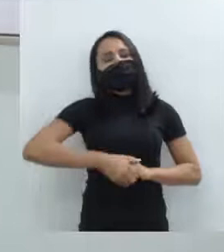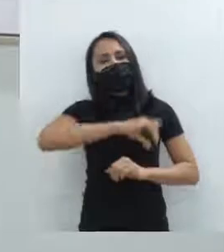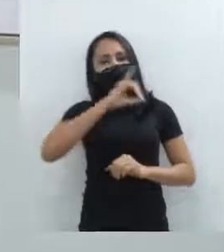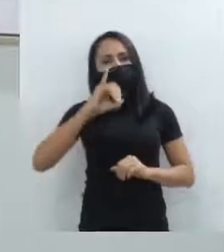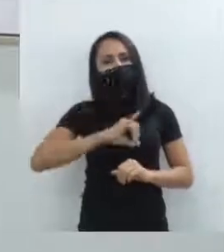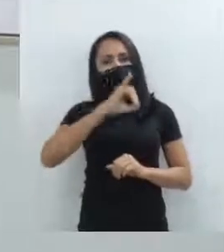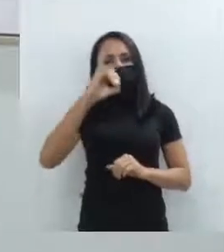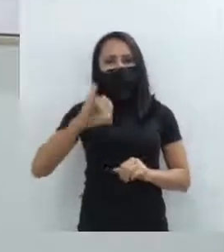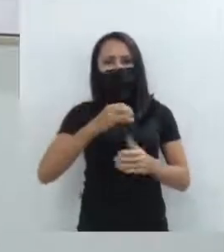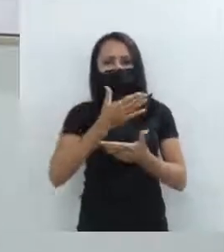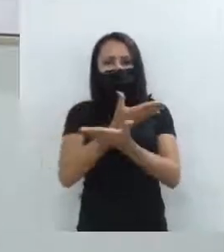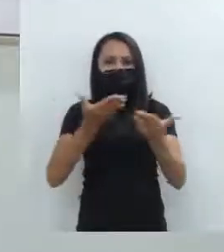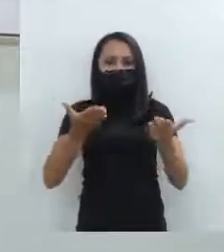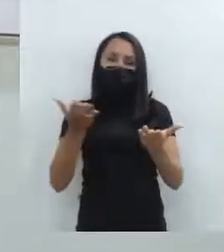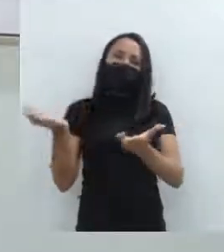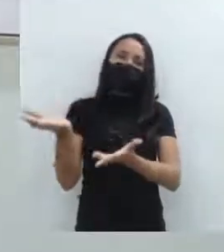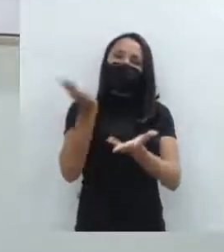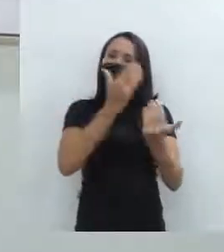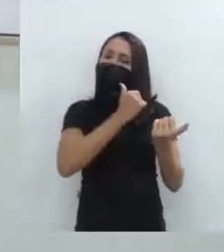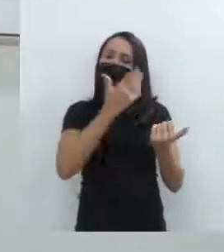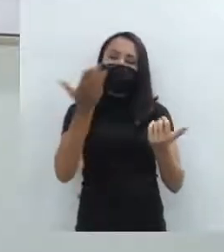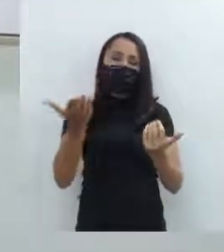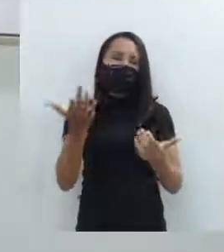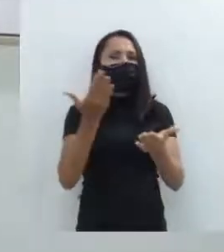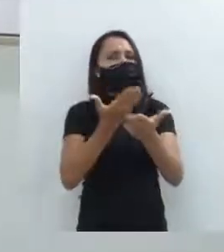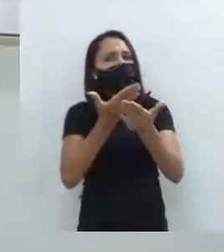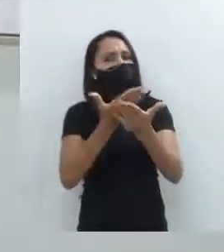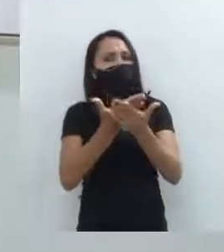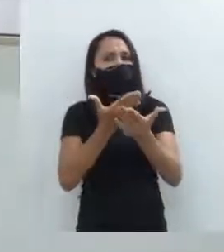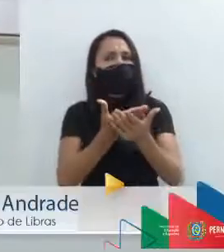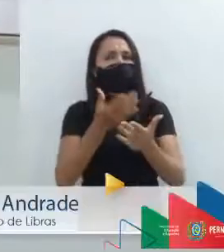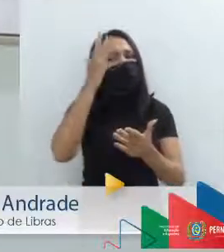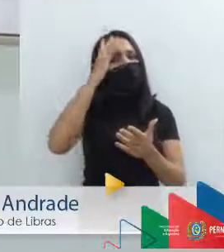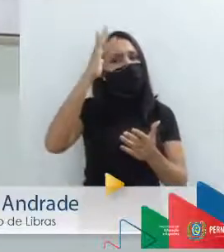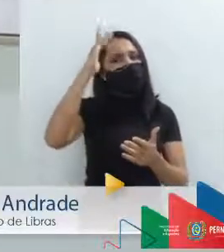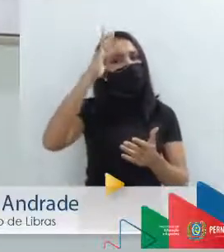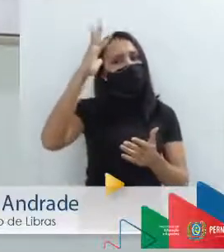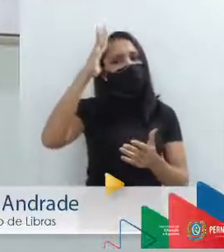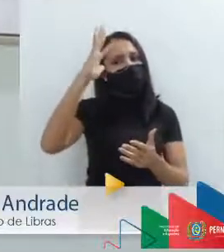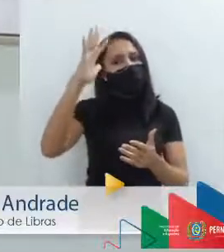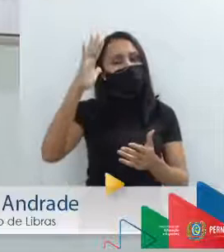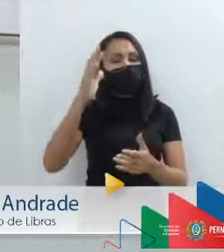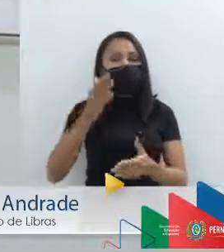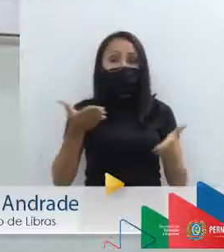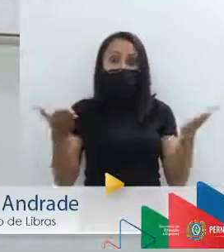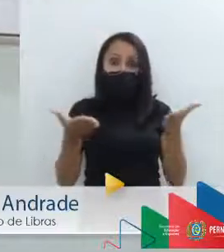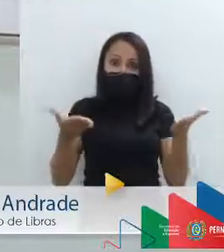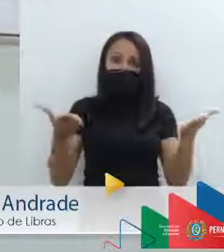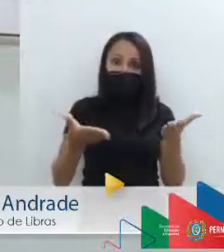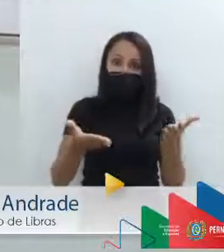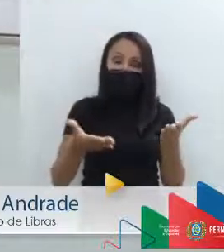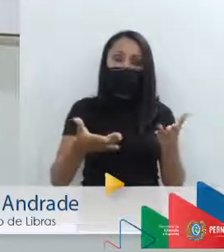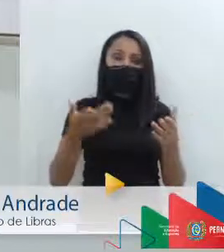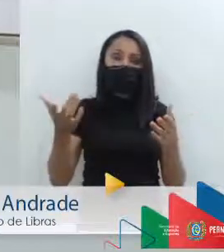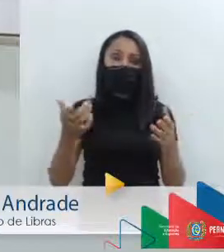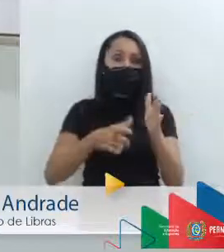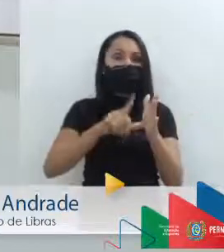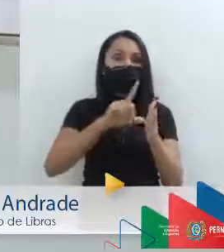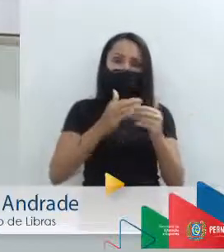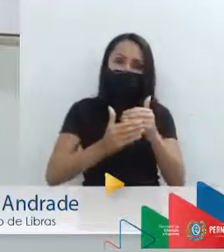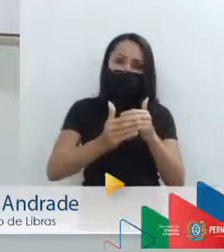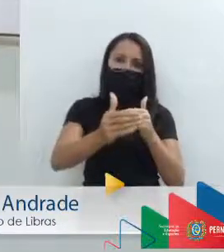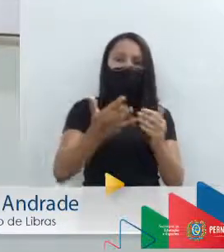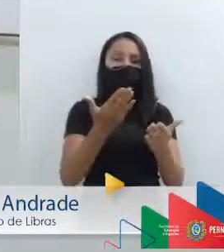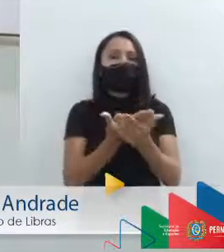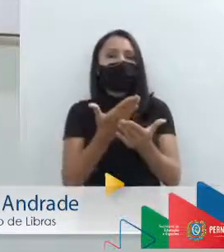E aí, meus amigos, vamos lá, galera, mais uma aula de filosofia. Dessa vez, antes de começar a